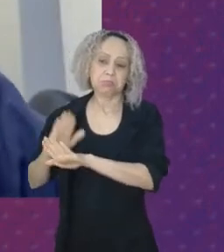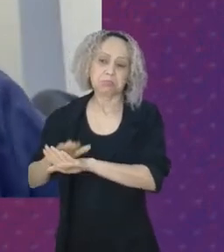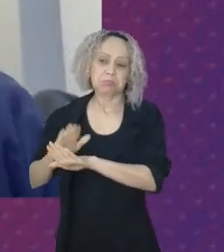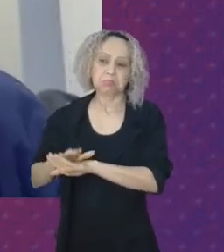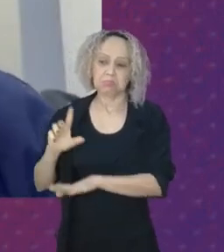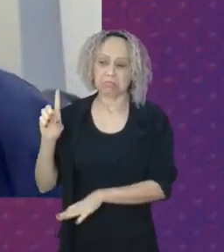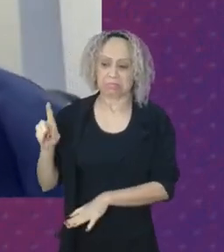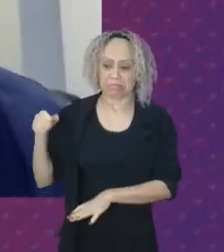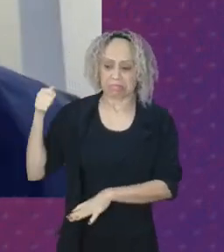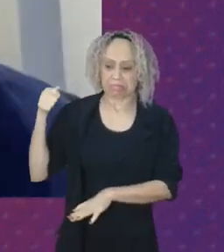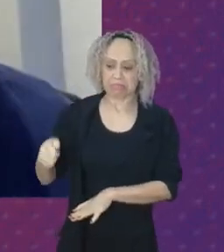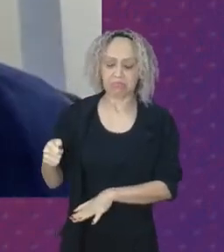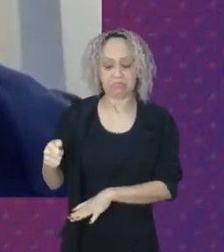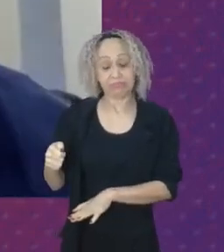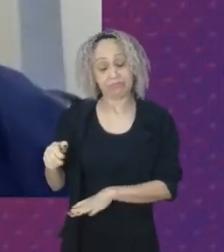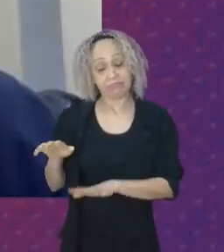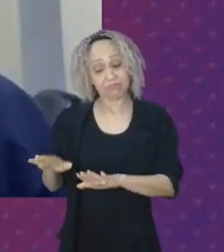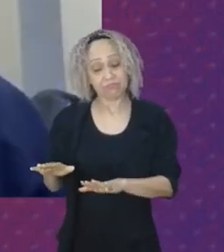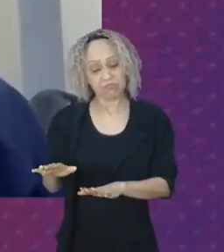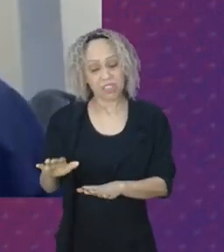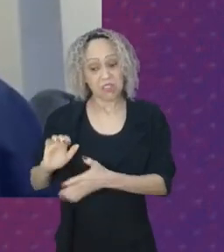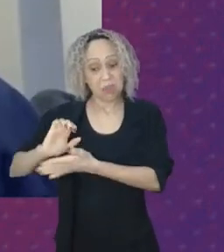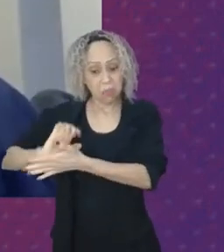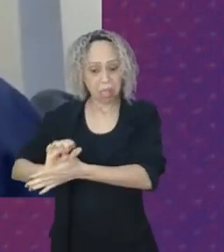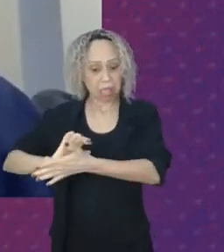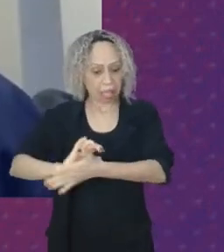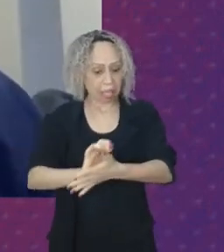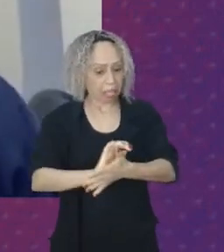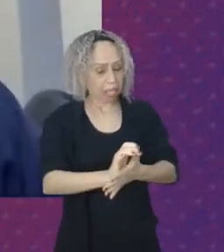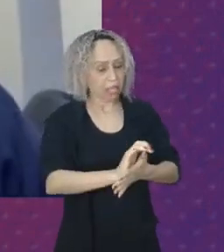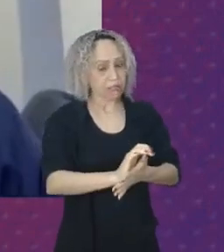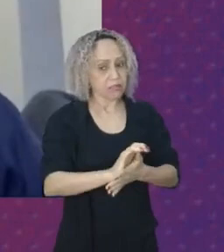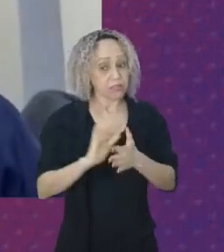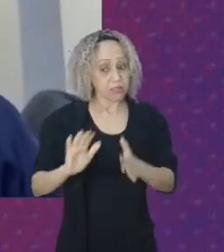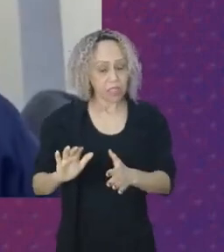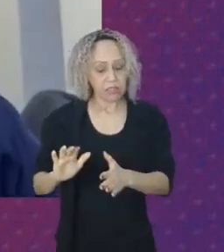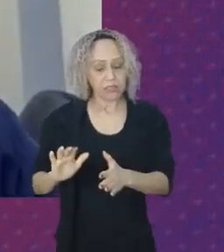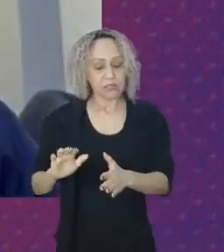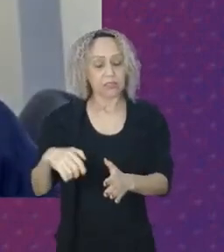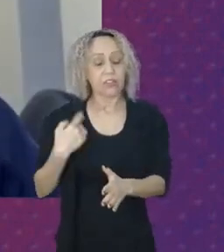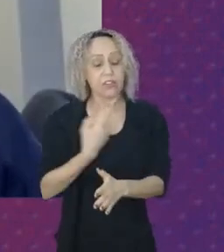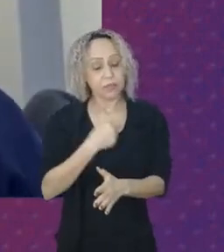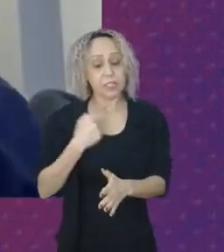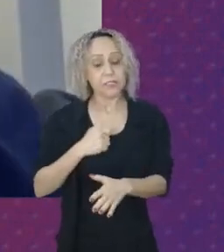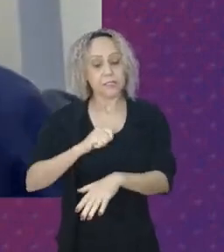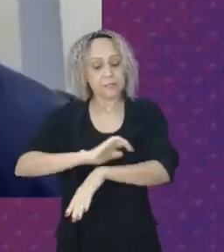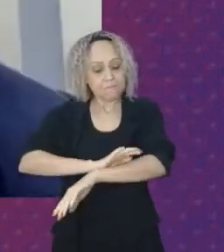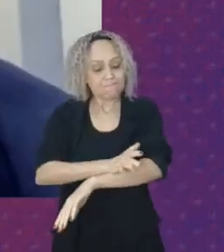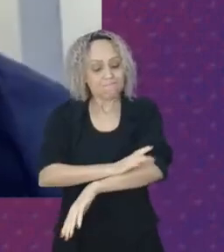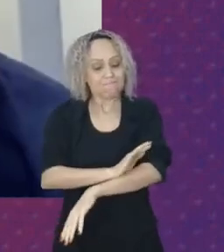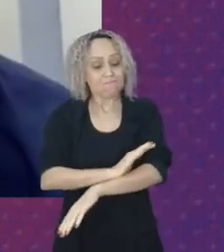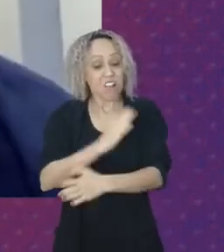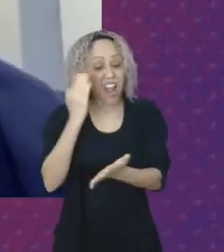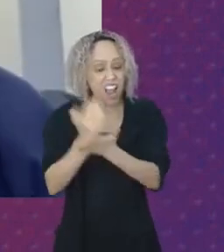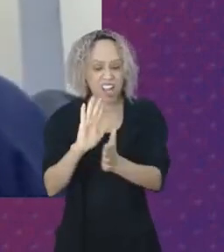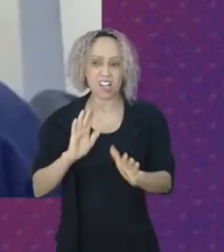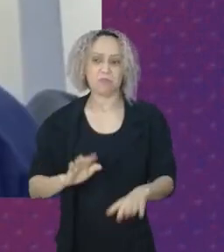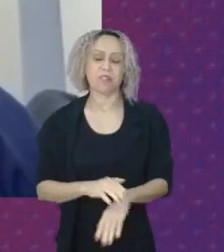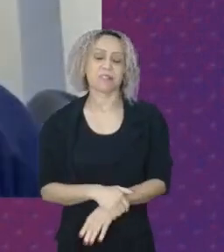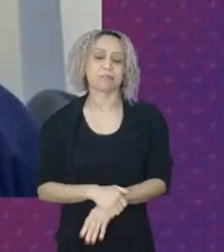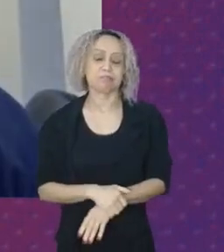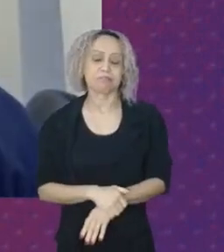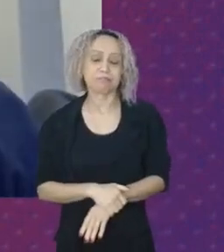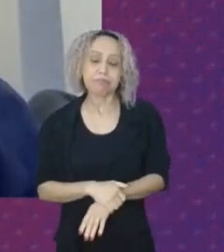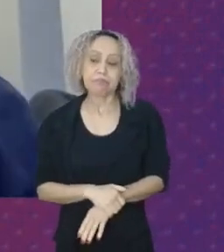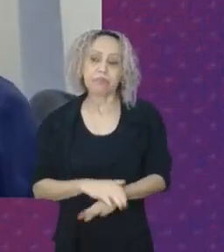de superação do racismo na sociedade brasileira. E, por fim, eu queria dizer o seguinte: a gente não desconstrói o